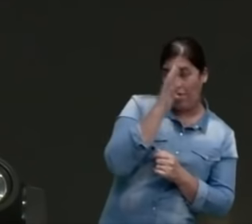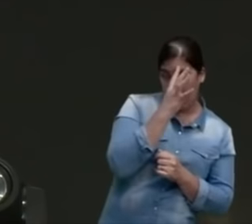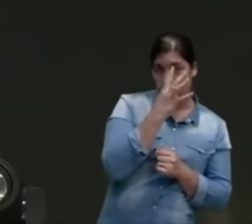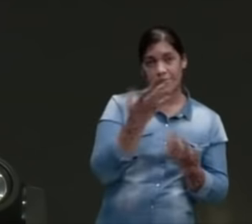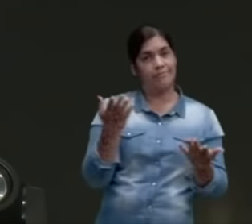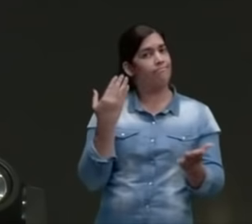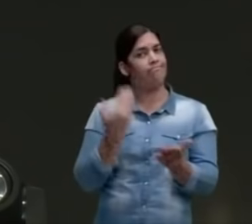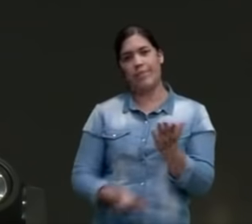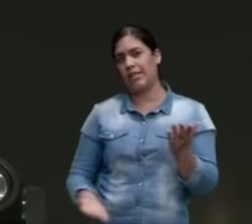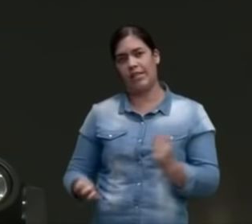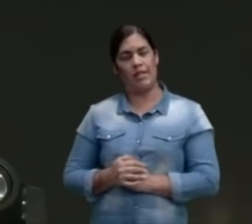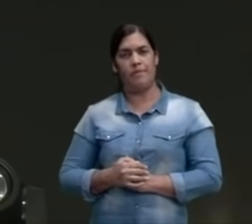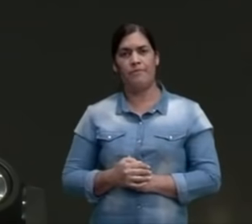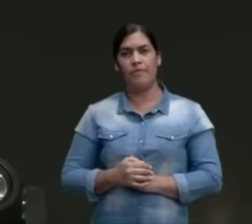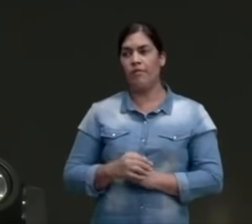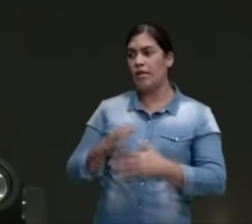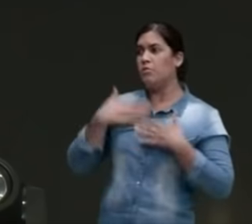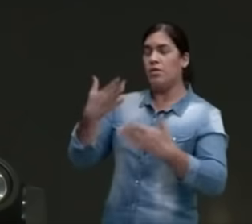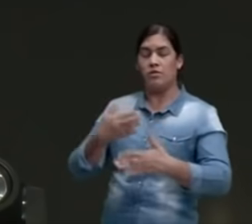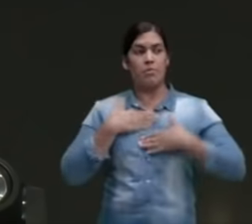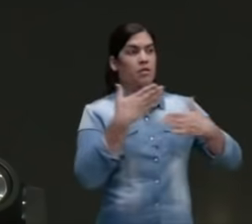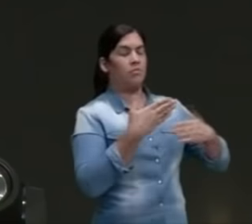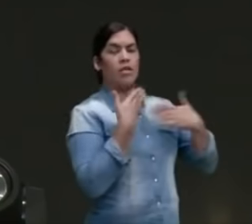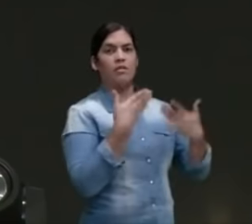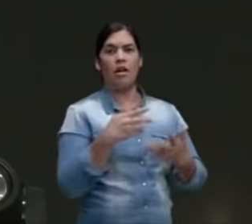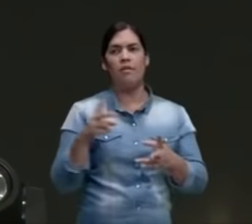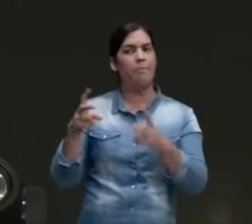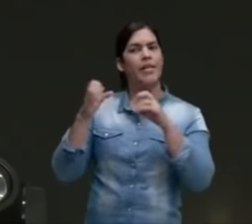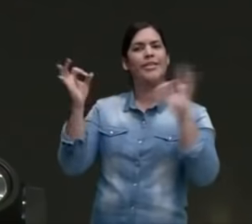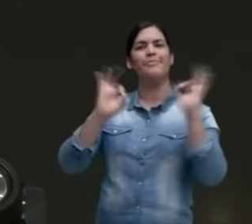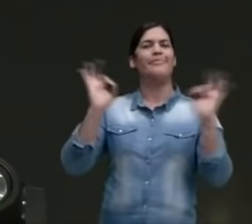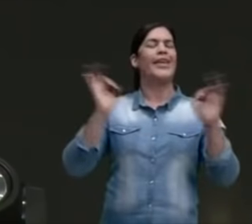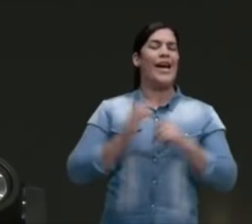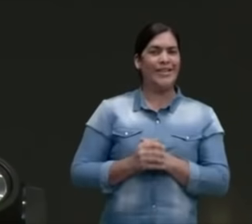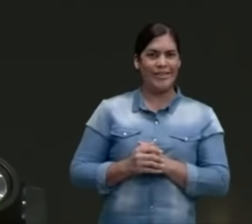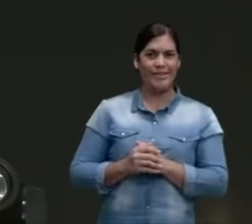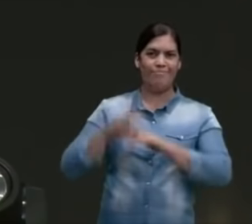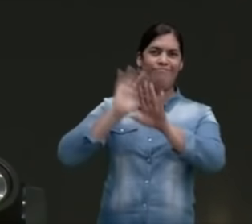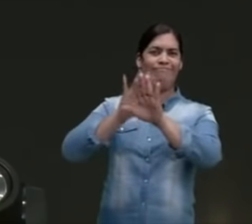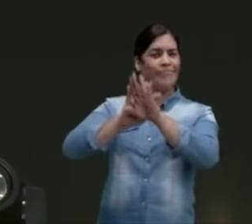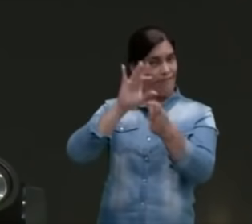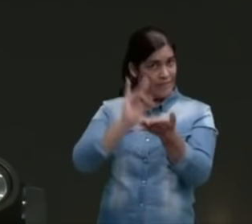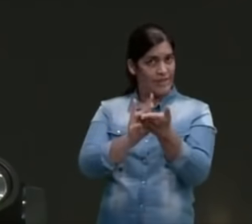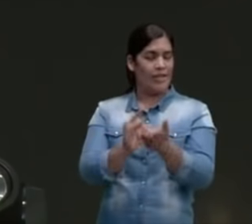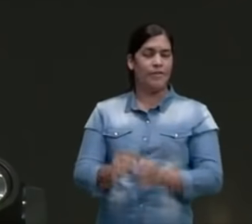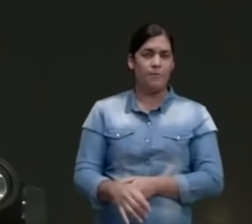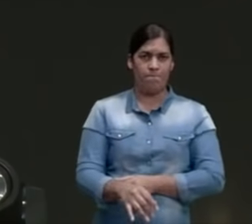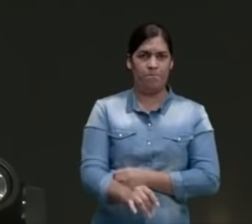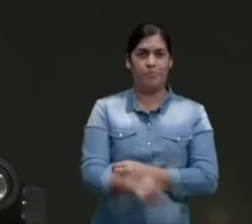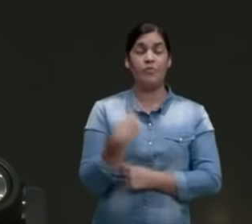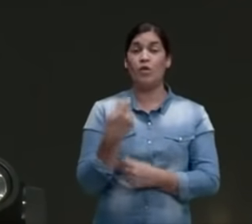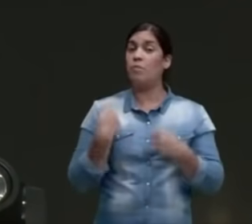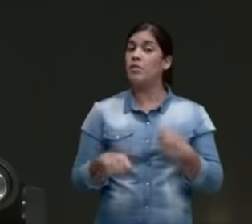anestesiado. Com tanta coisa acontecendo, nós não vamos perceber o que está acontecendo de verdade. E nós